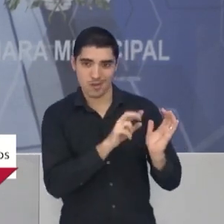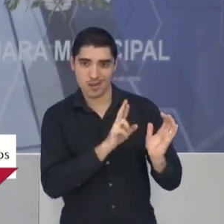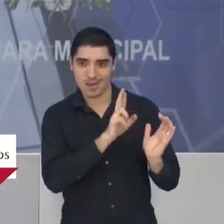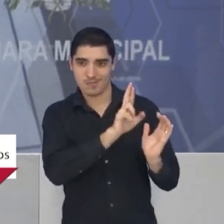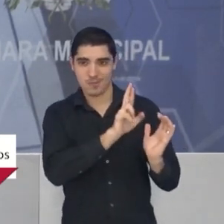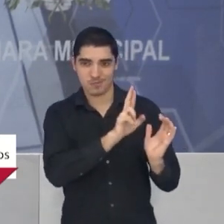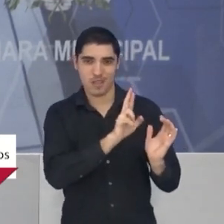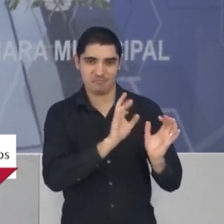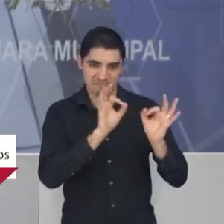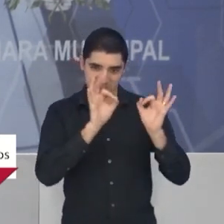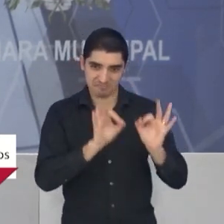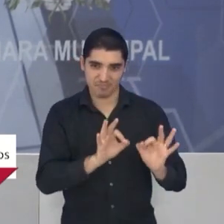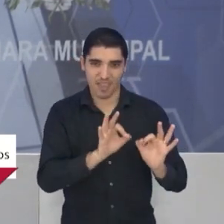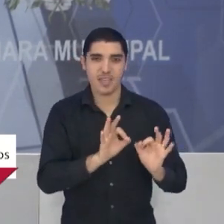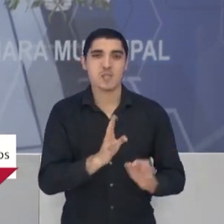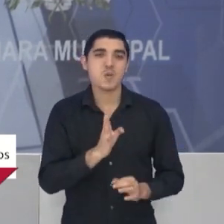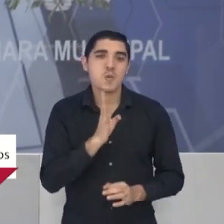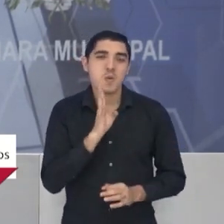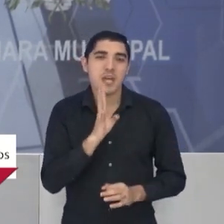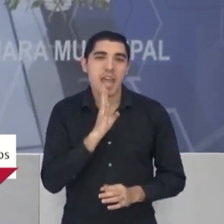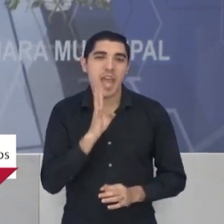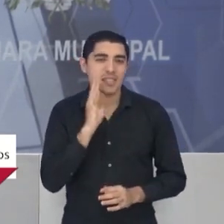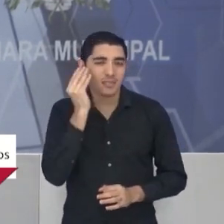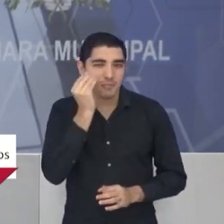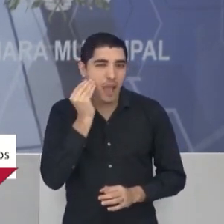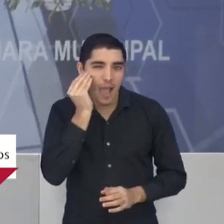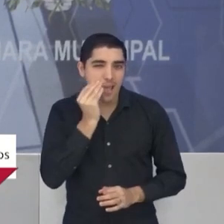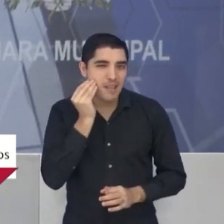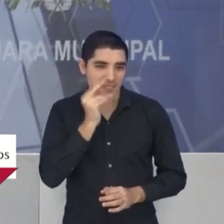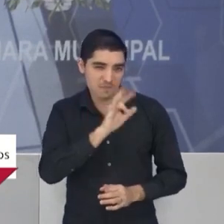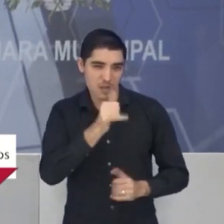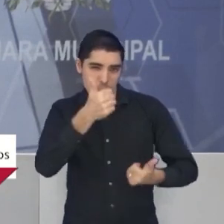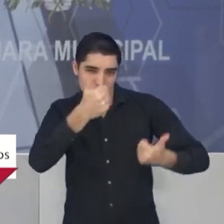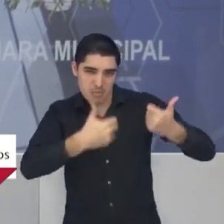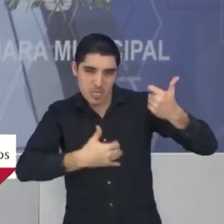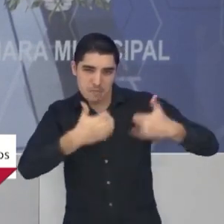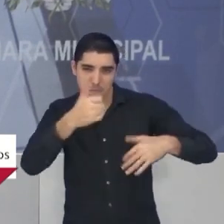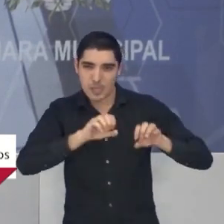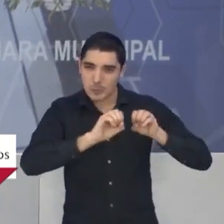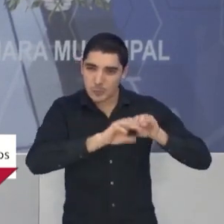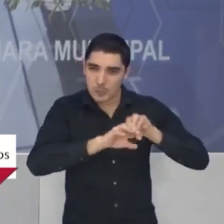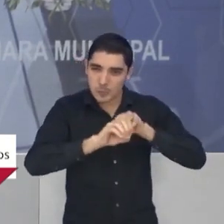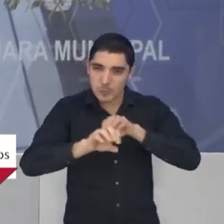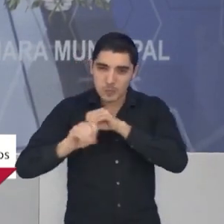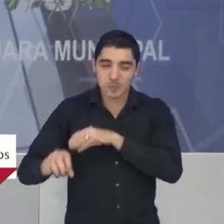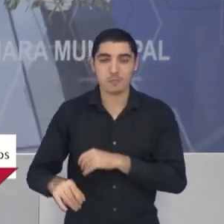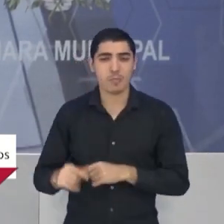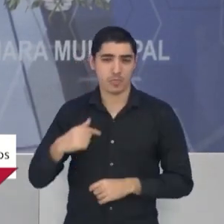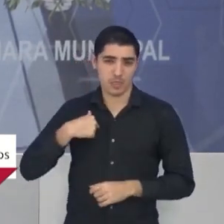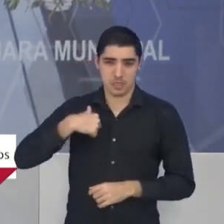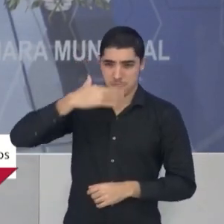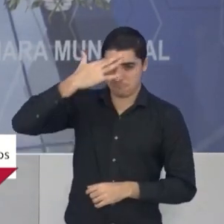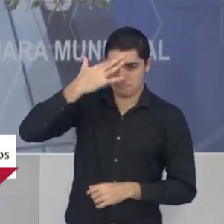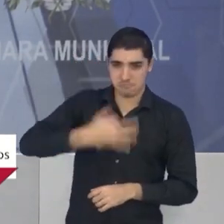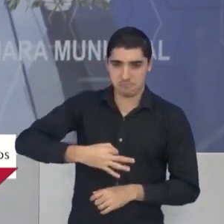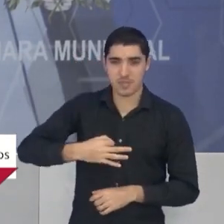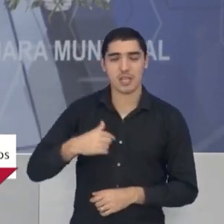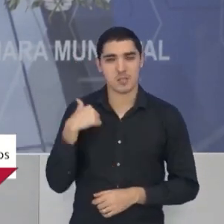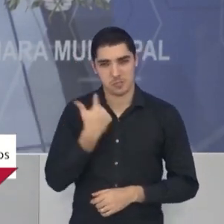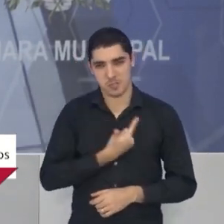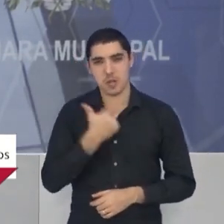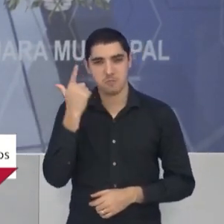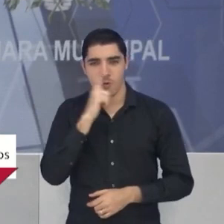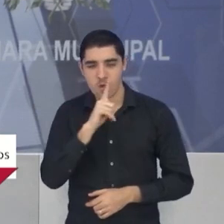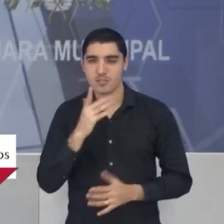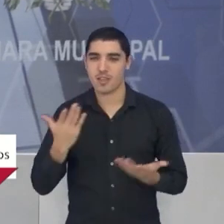quem entende mesmo da matéria e certamente teremos um uma manhã bastante proveitosa